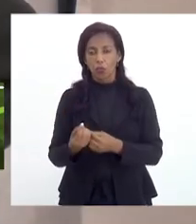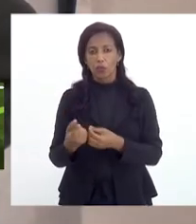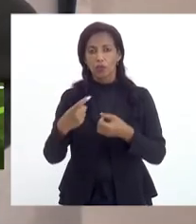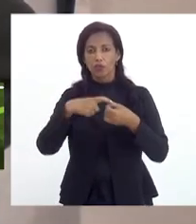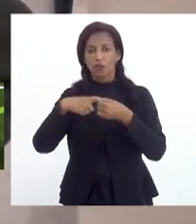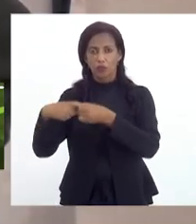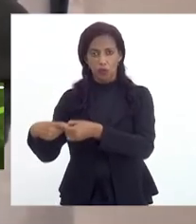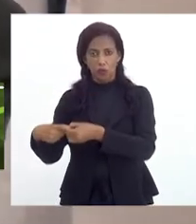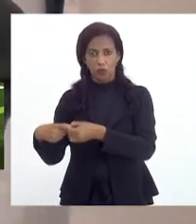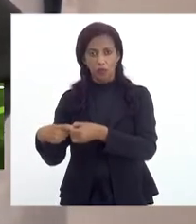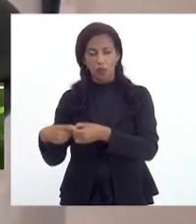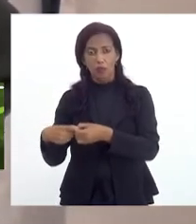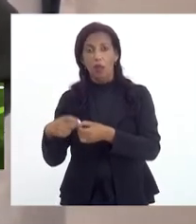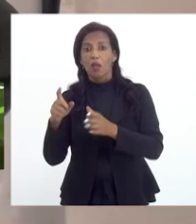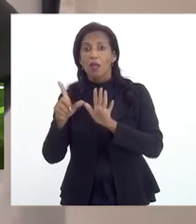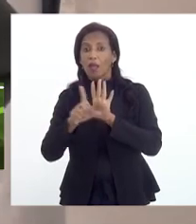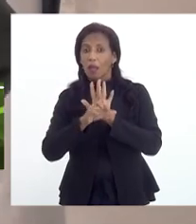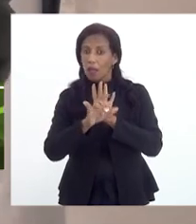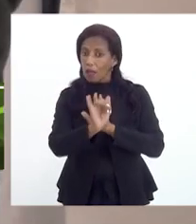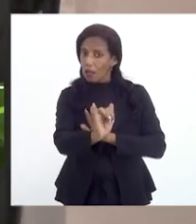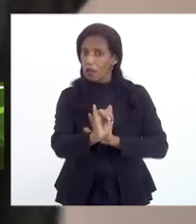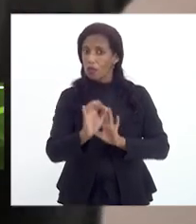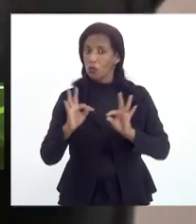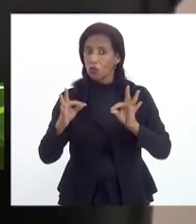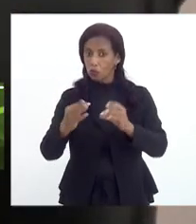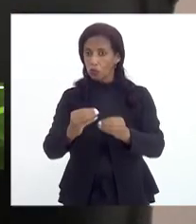Previdência São através de lei Todas elas